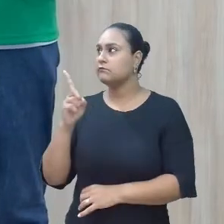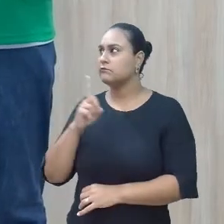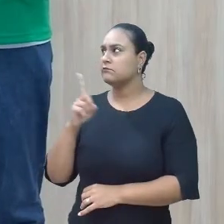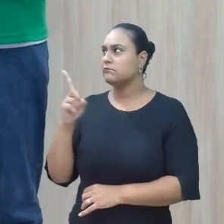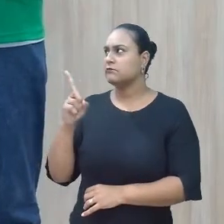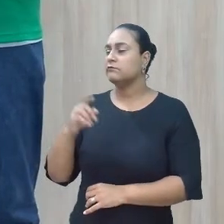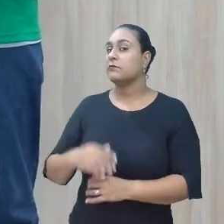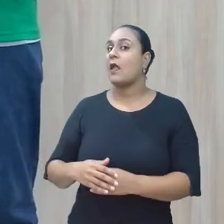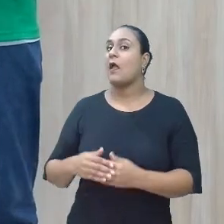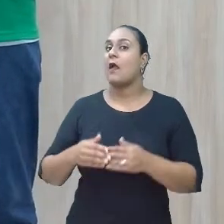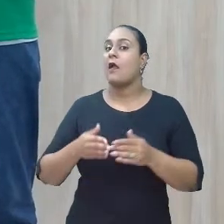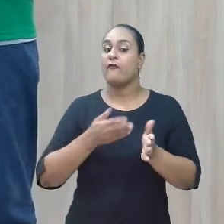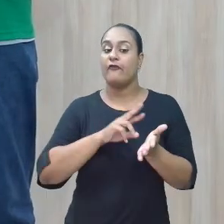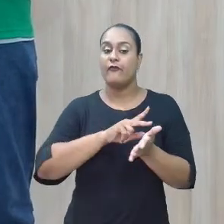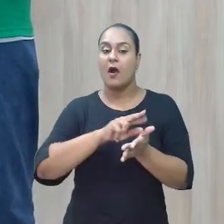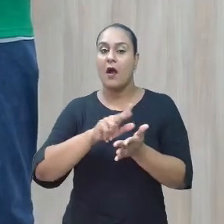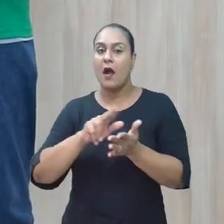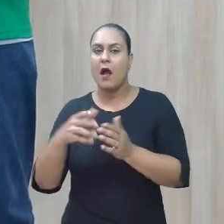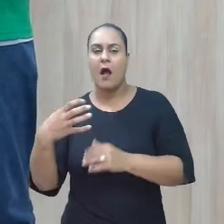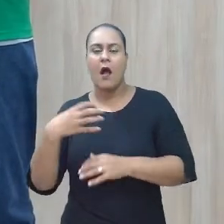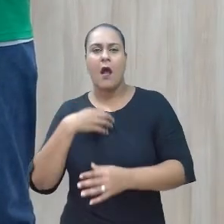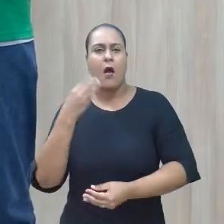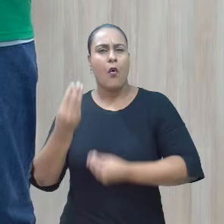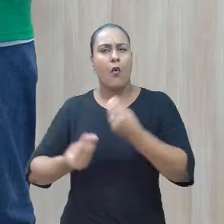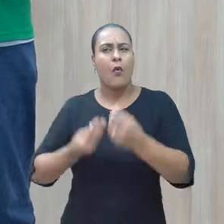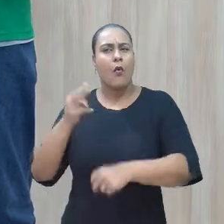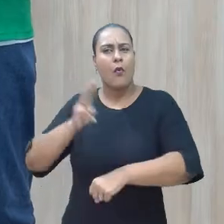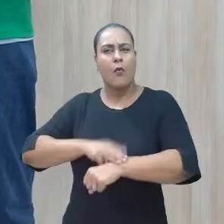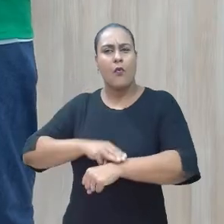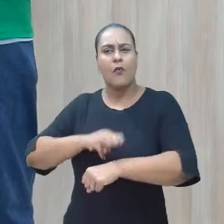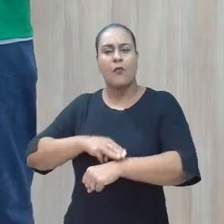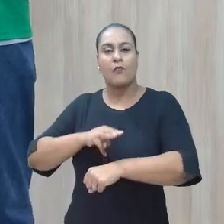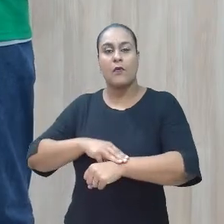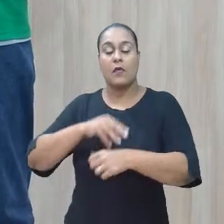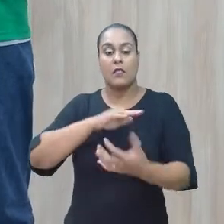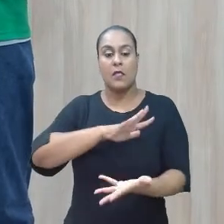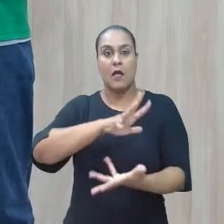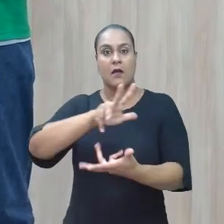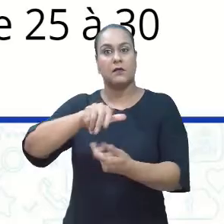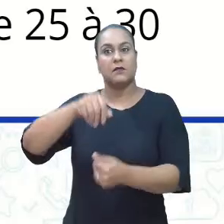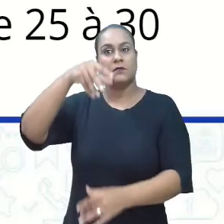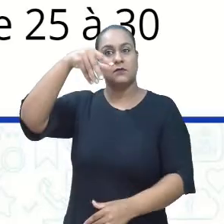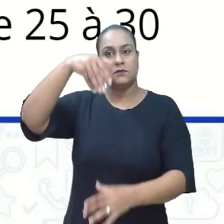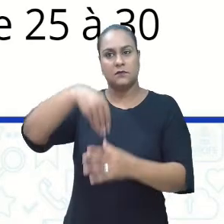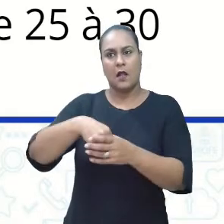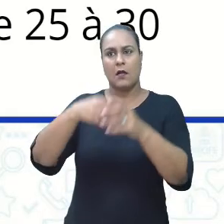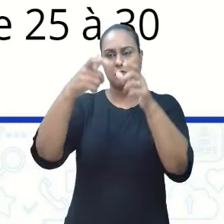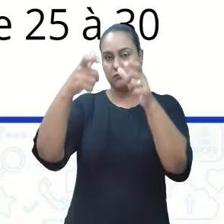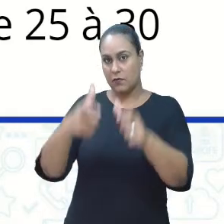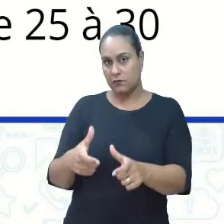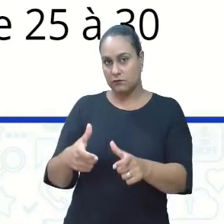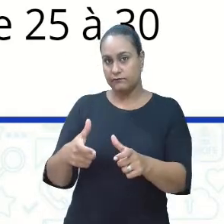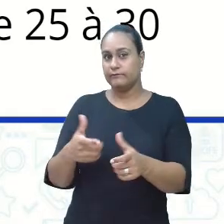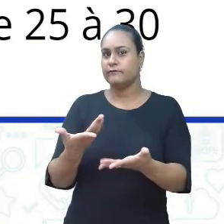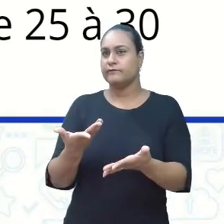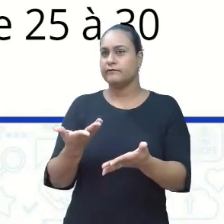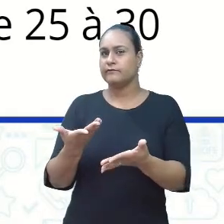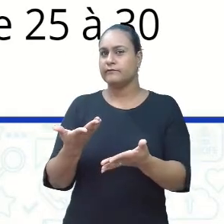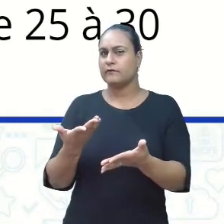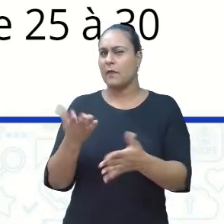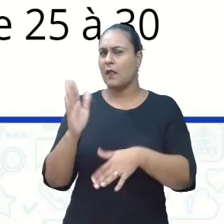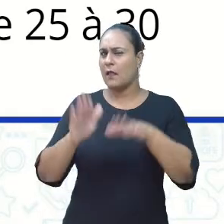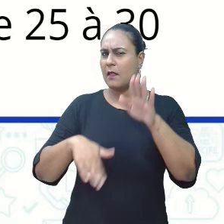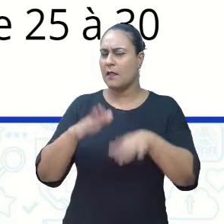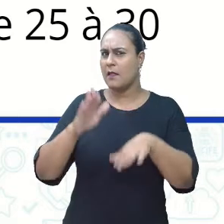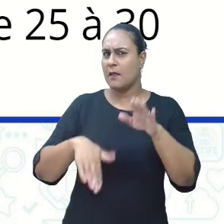a sucessão dos estados de tempo da atmosfera em um determinado lugar, mas só que